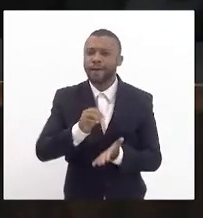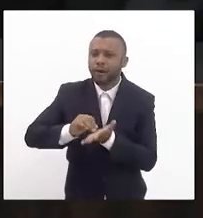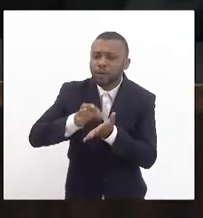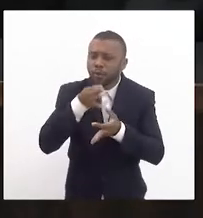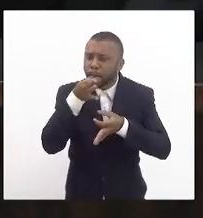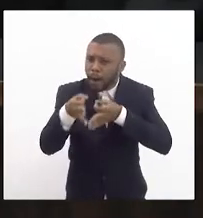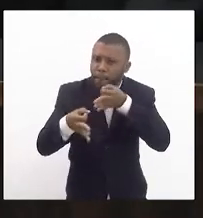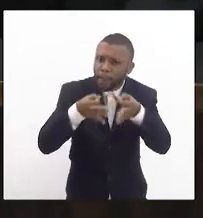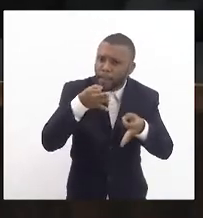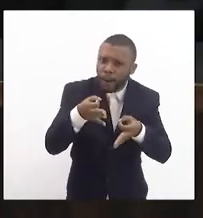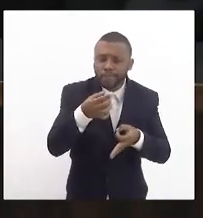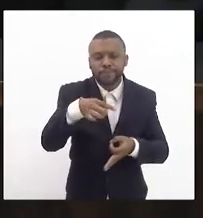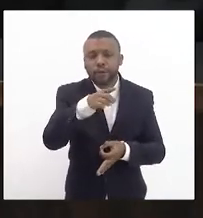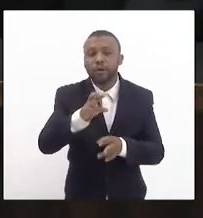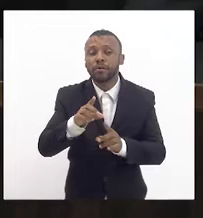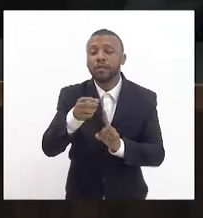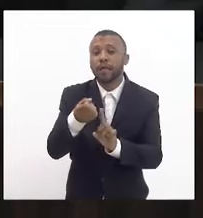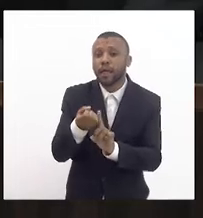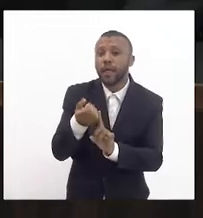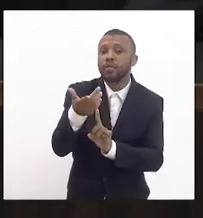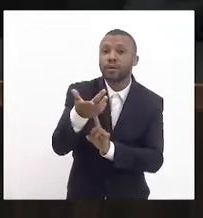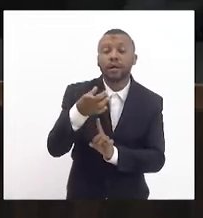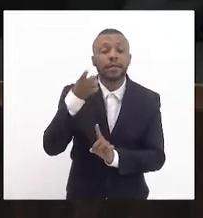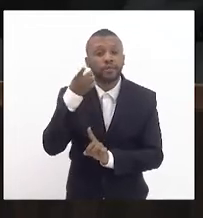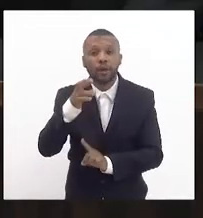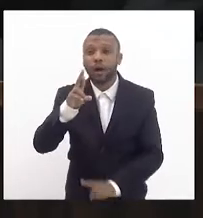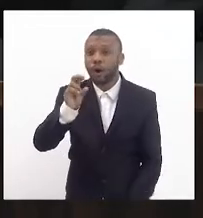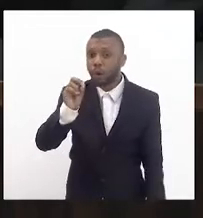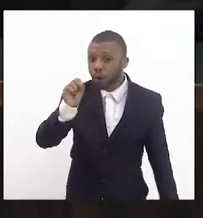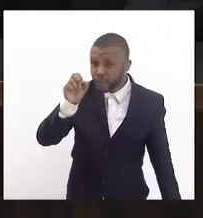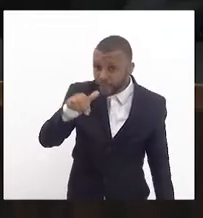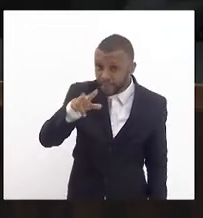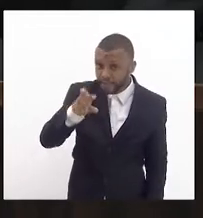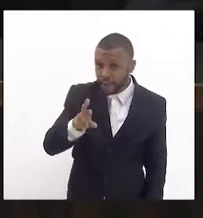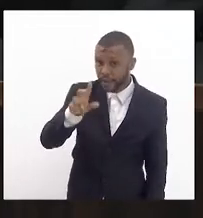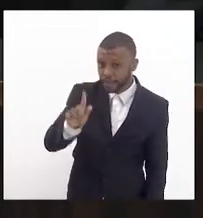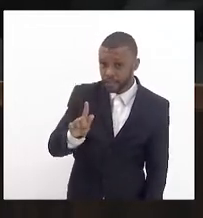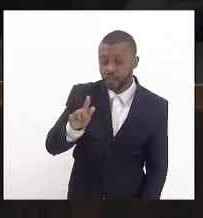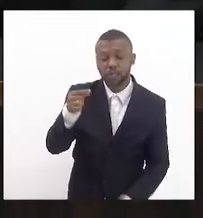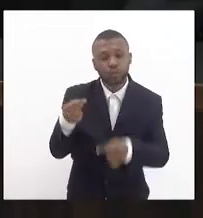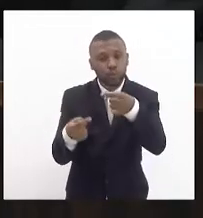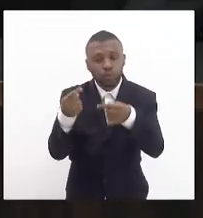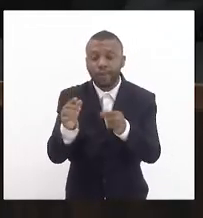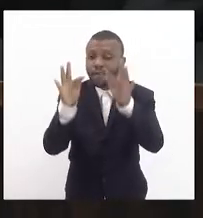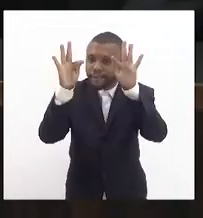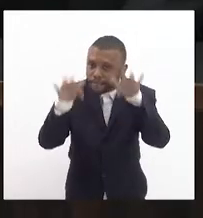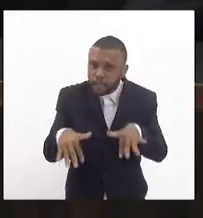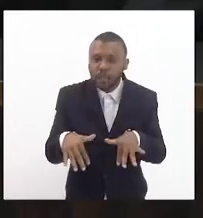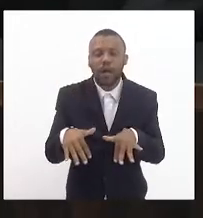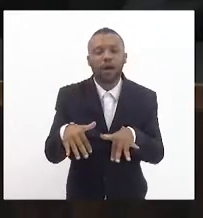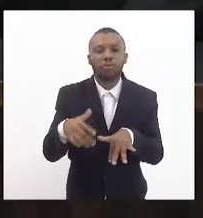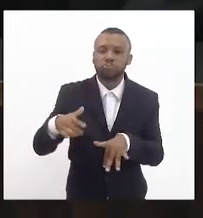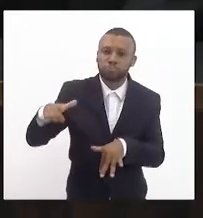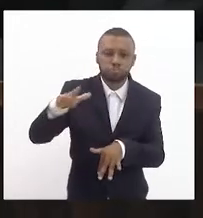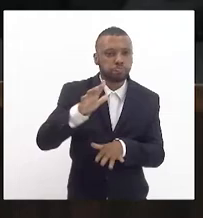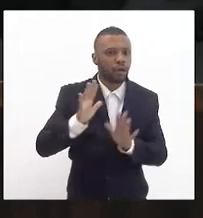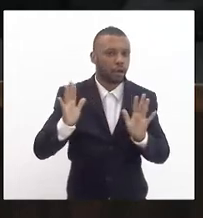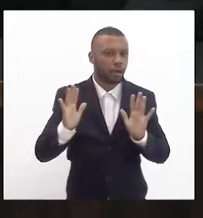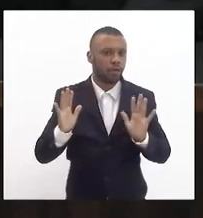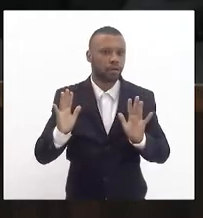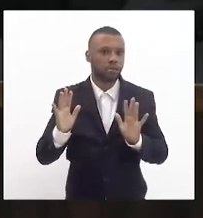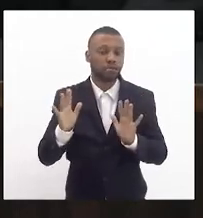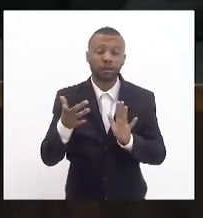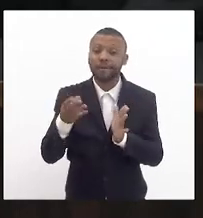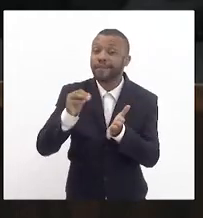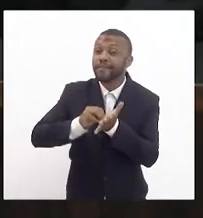deputado relator, deputado Rosenberg. Em discussão, não havendo quem queira discutir, encerrada a discussão, não há